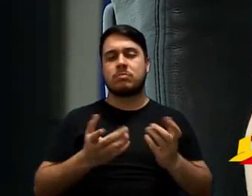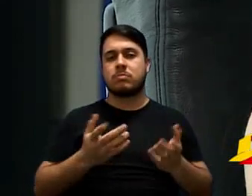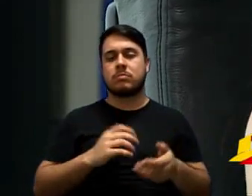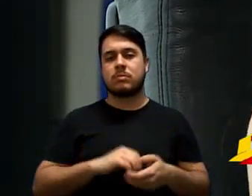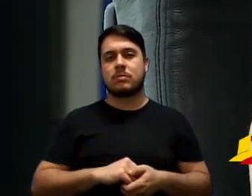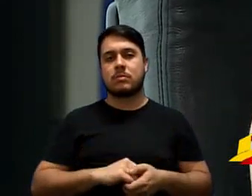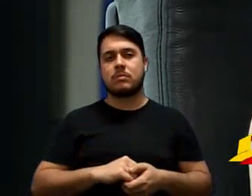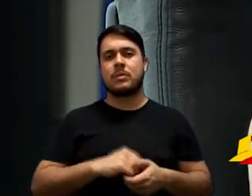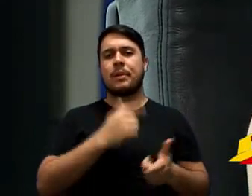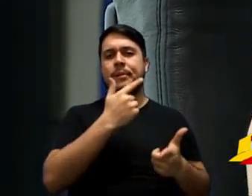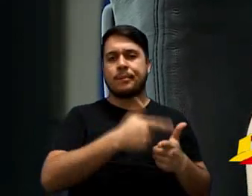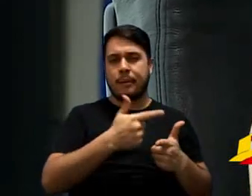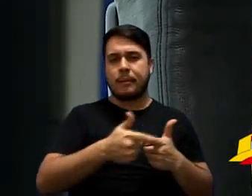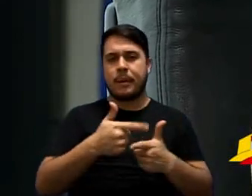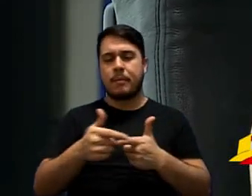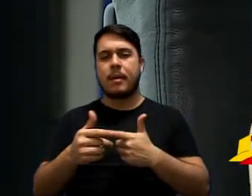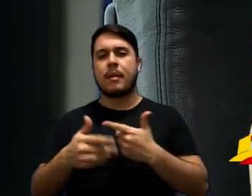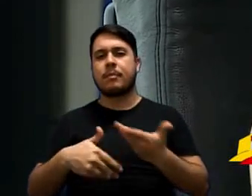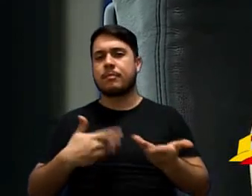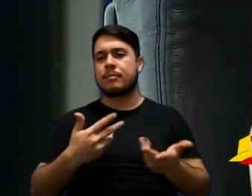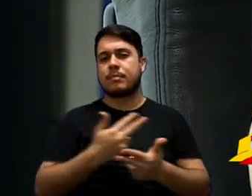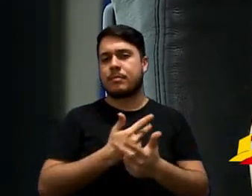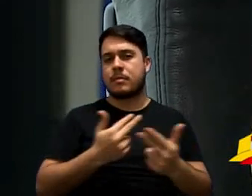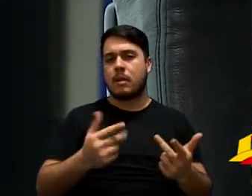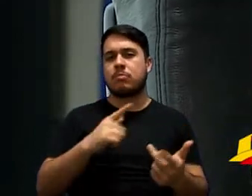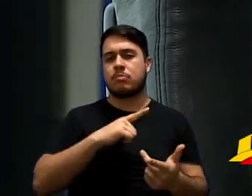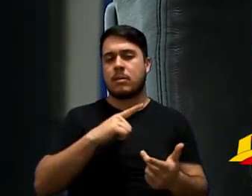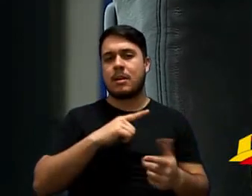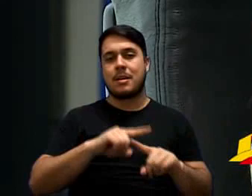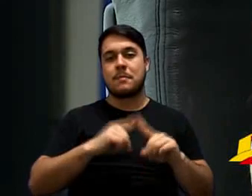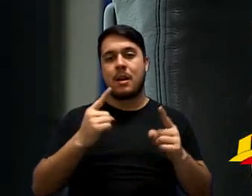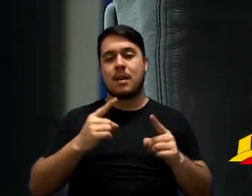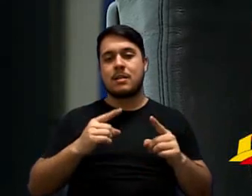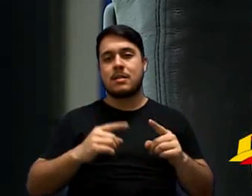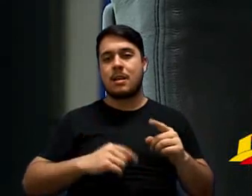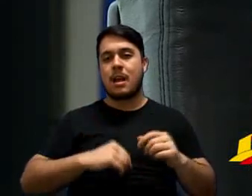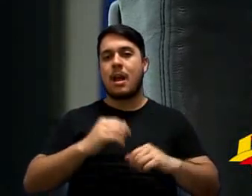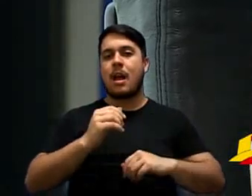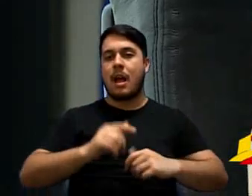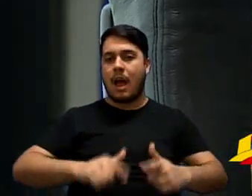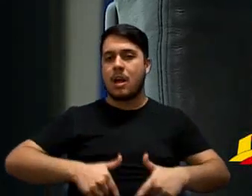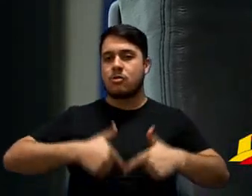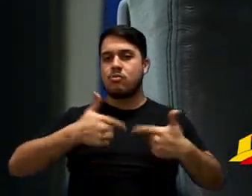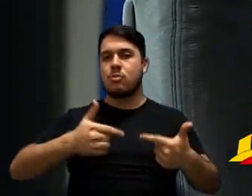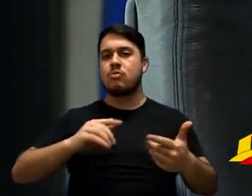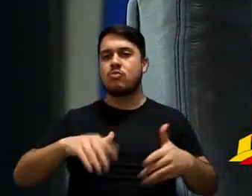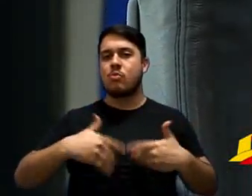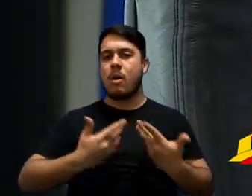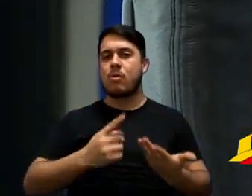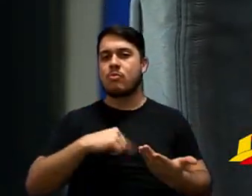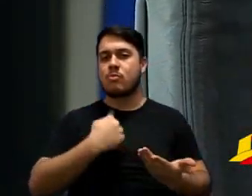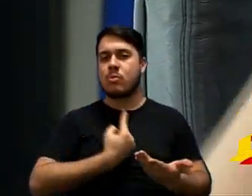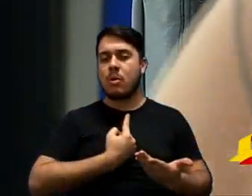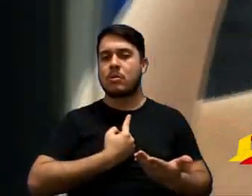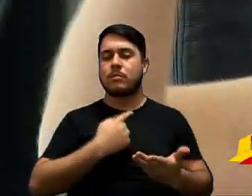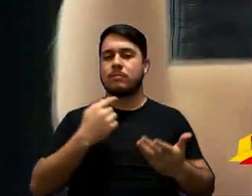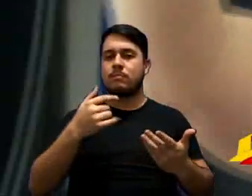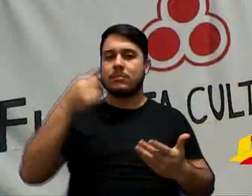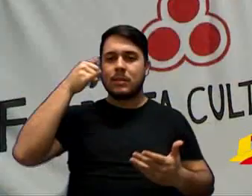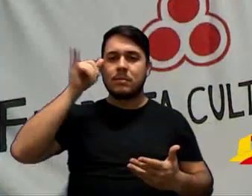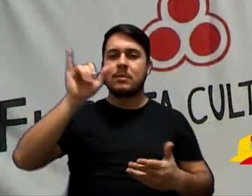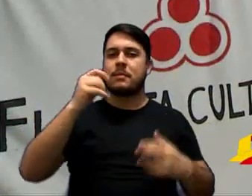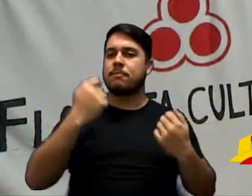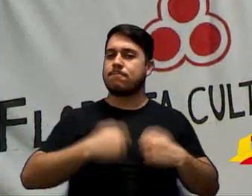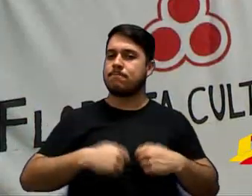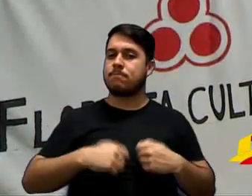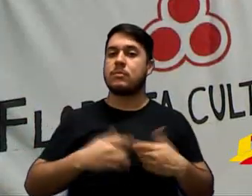o que nós podemos fazer agora é quais são as ações que devemos tomar que acho que é isso o